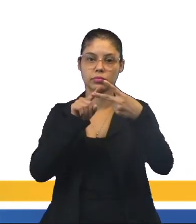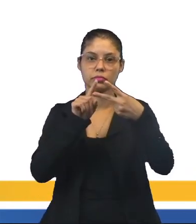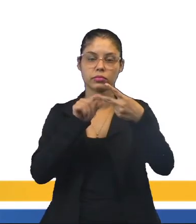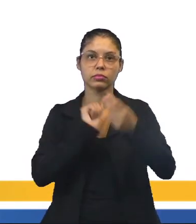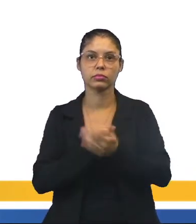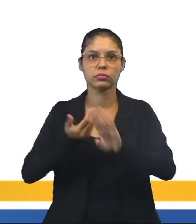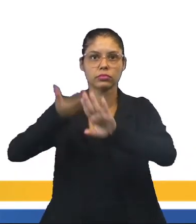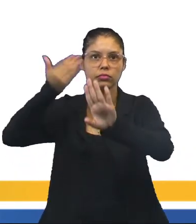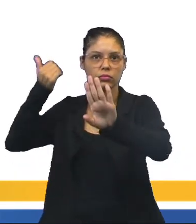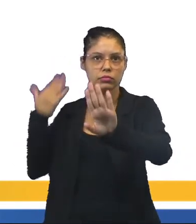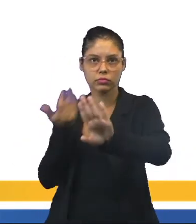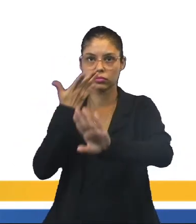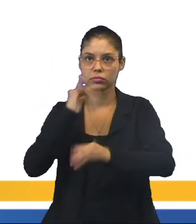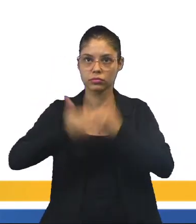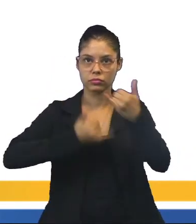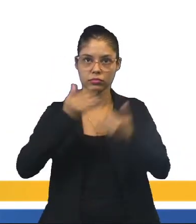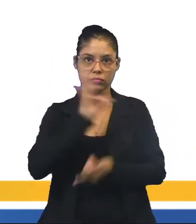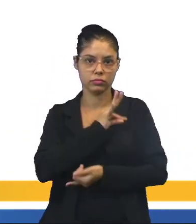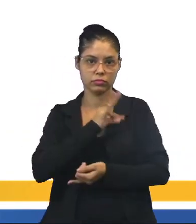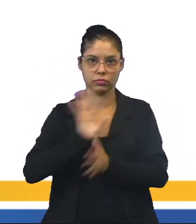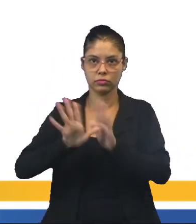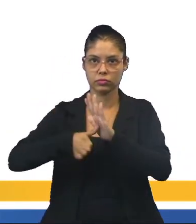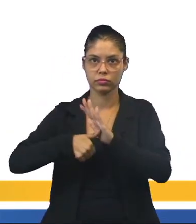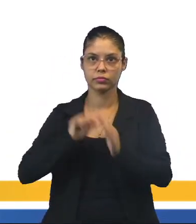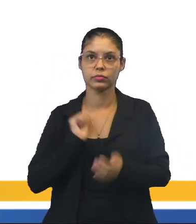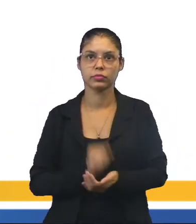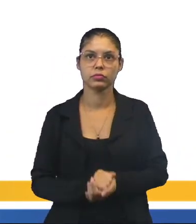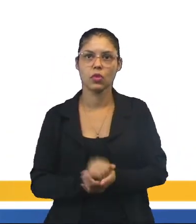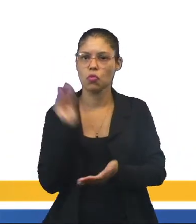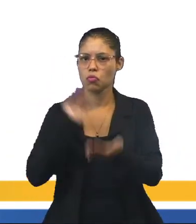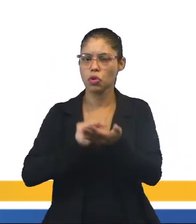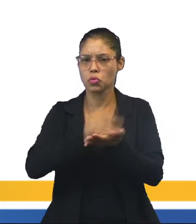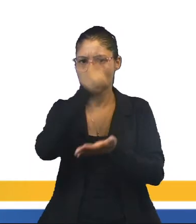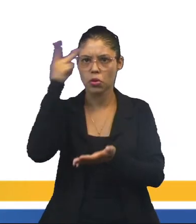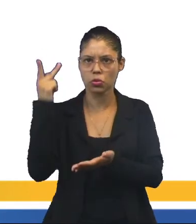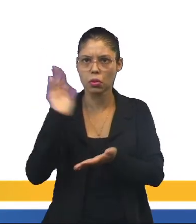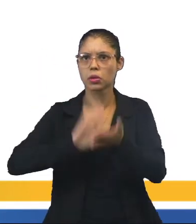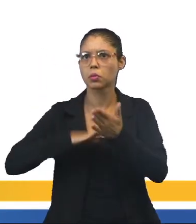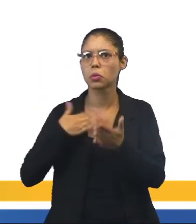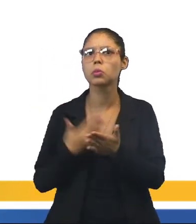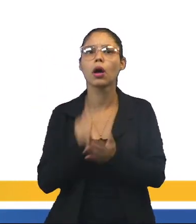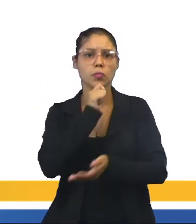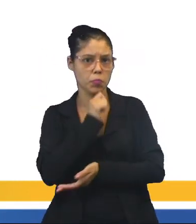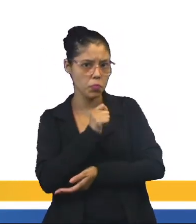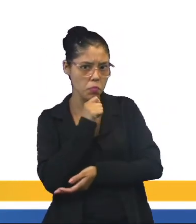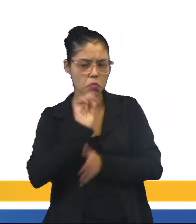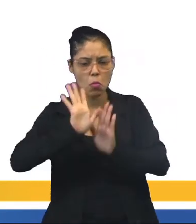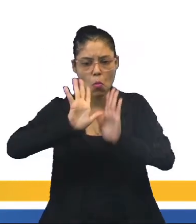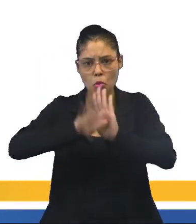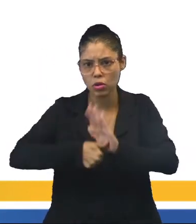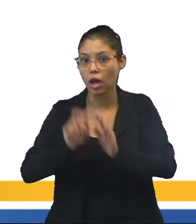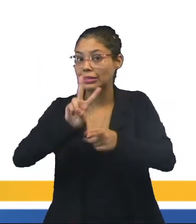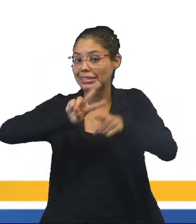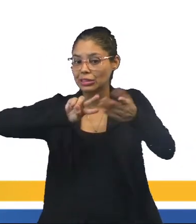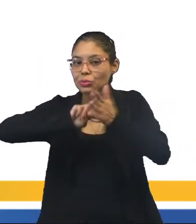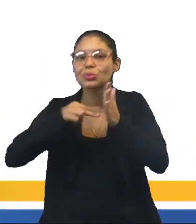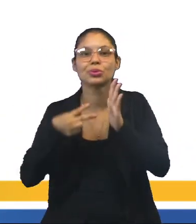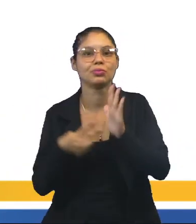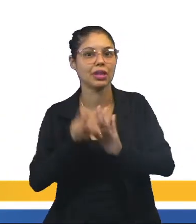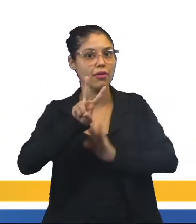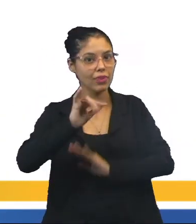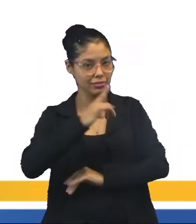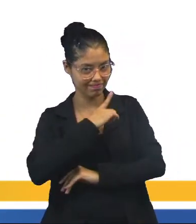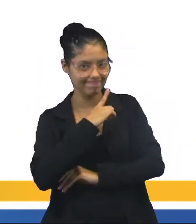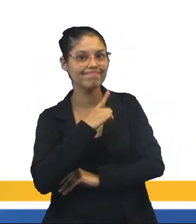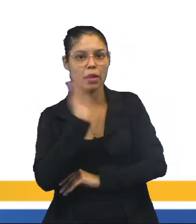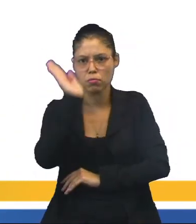Há muito tempo que as crianças brincam de polícia e ladrão e o fato de uma pessoa interpretar um bandido não quer dizer que ela